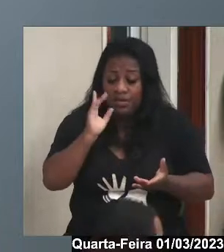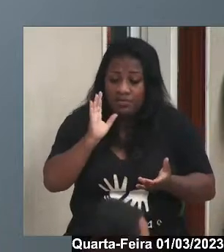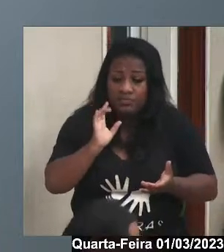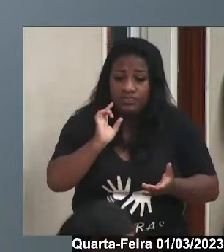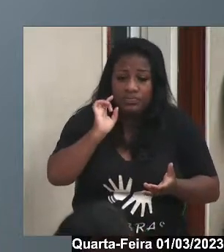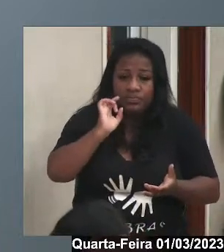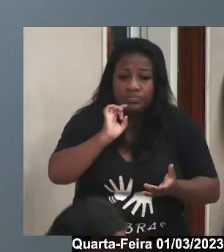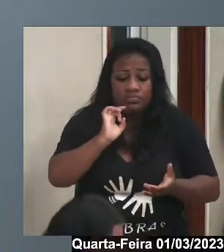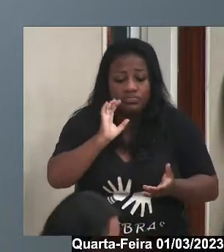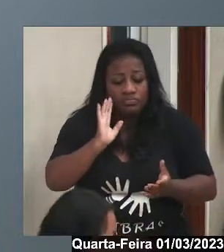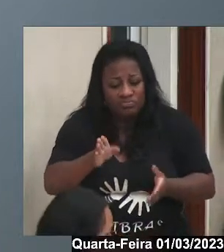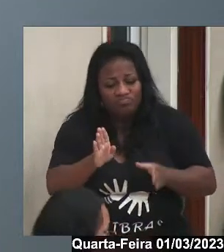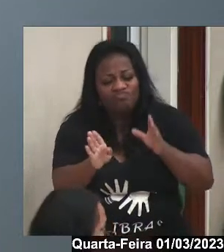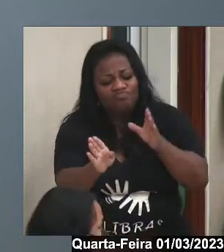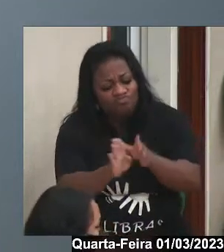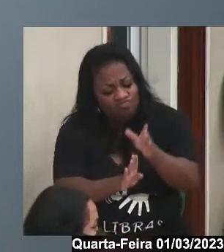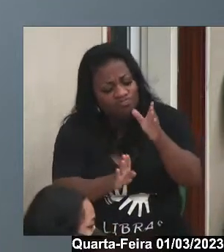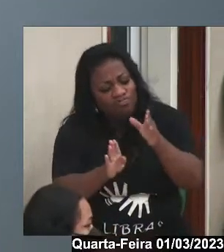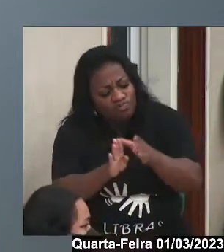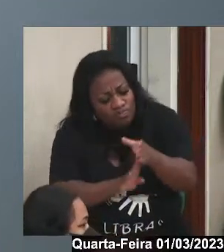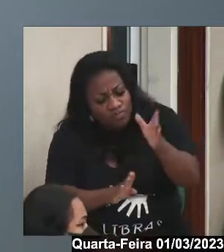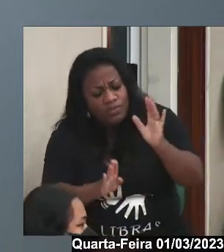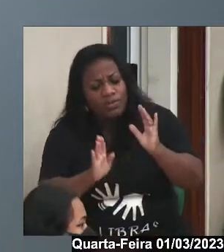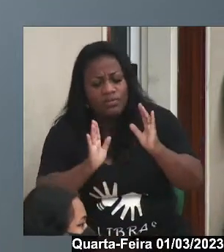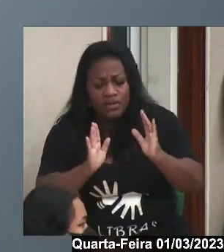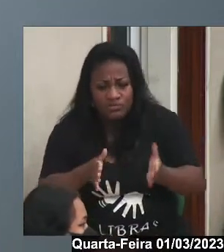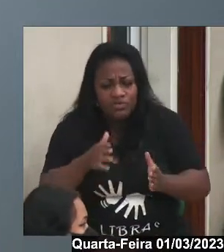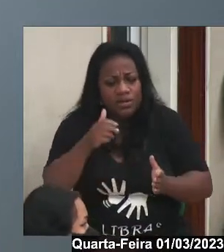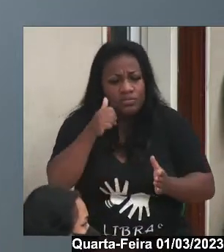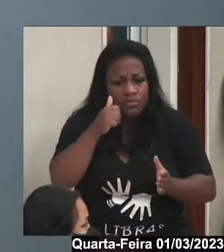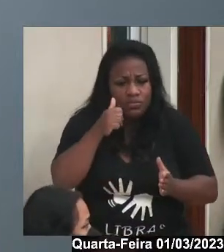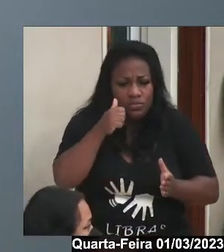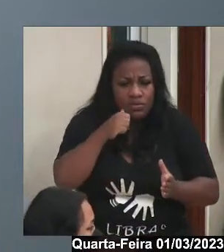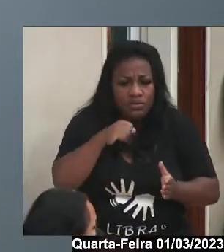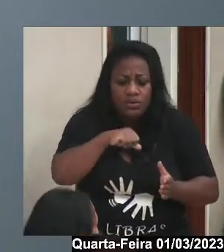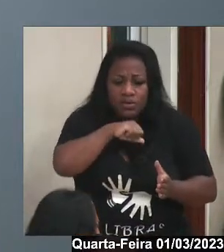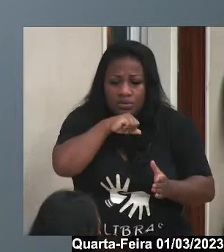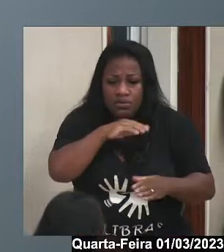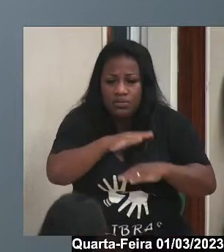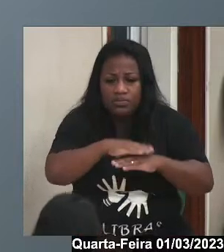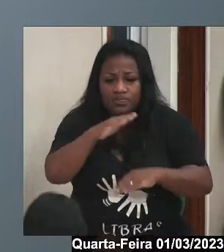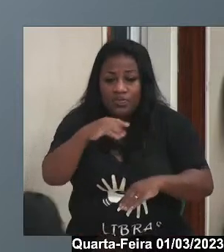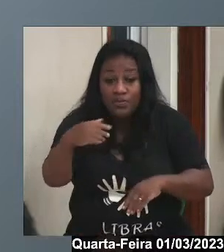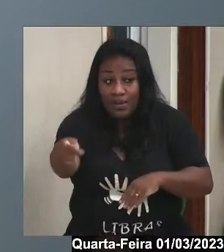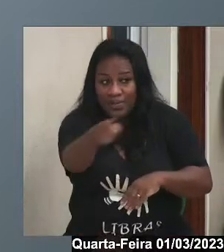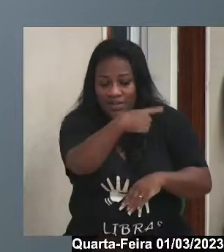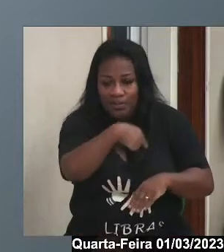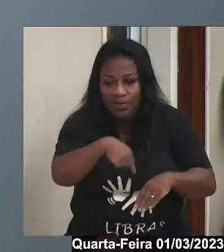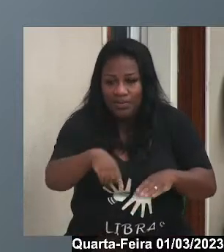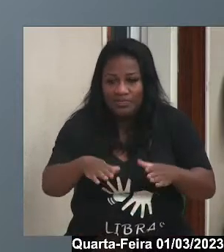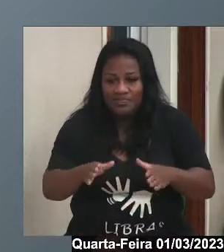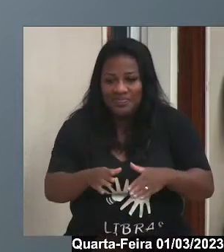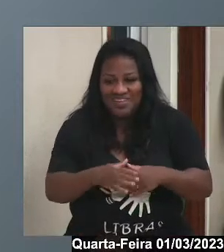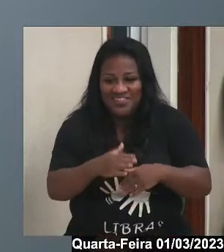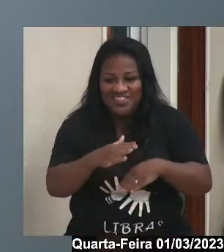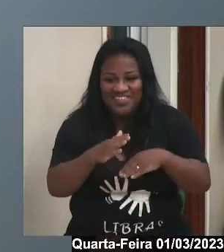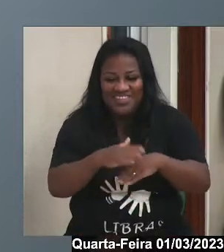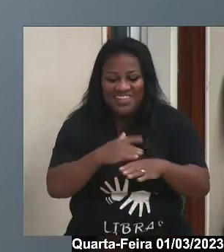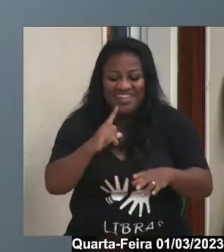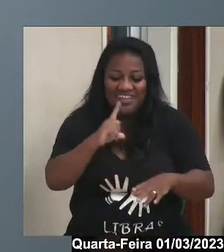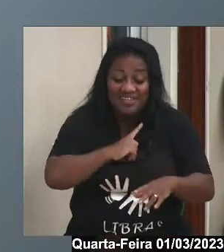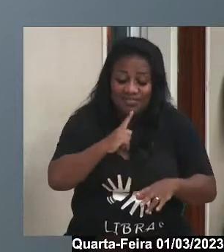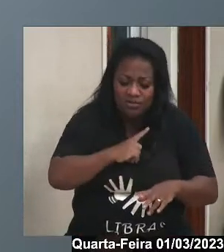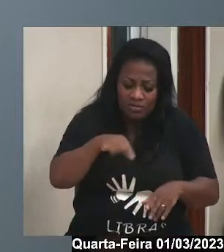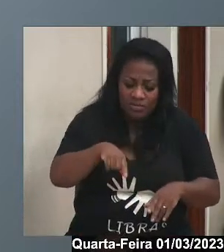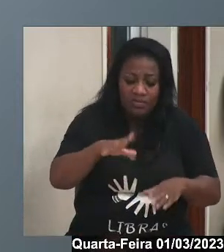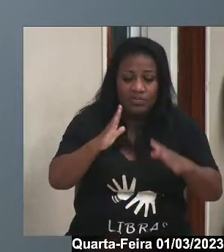a senhora. Infelizmente, ele não ouviu os conselhos da senhora. Eu cresci na periferia. Eu tinha tudo